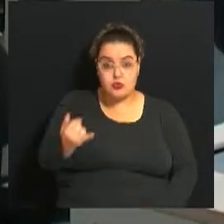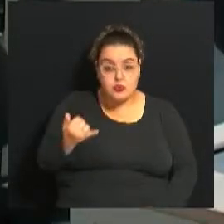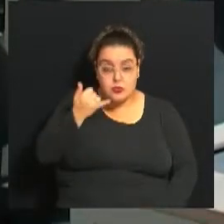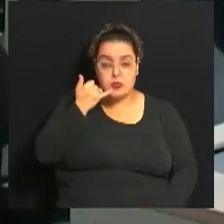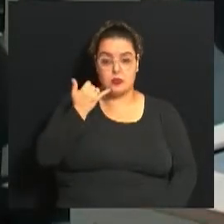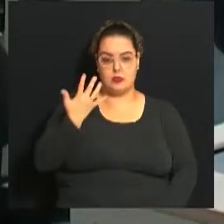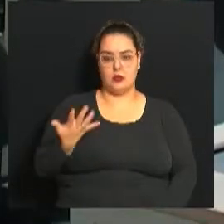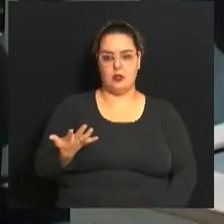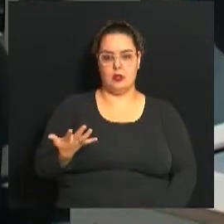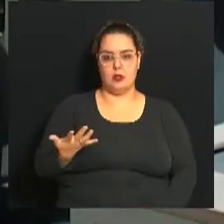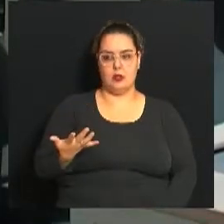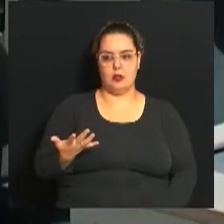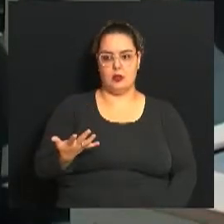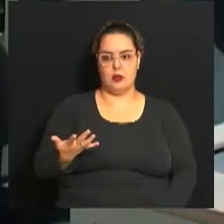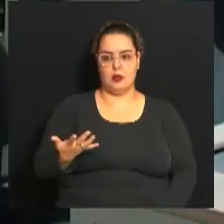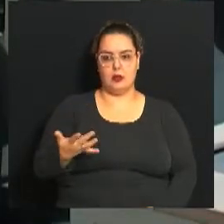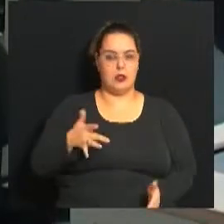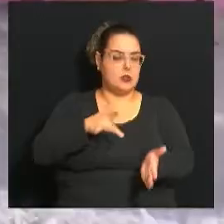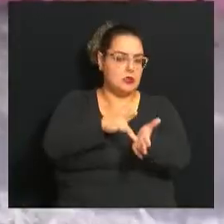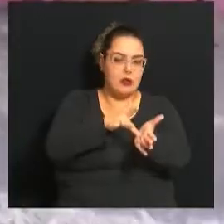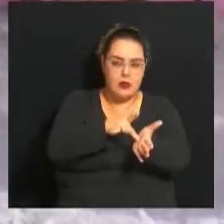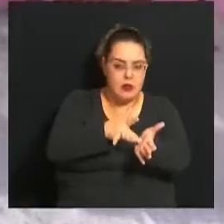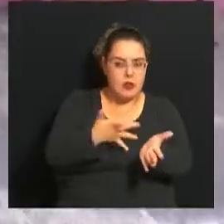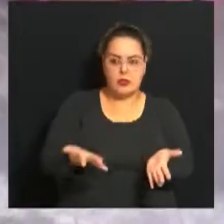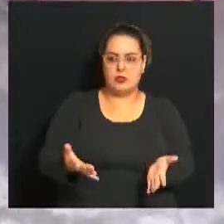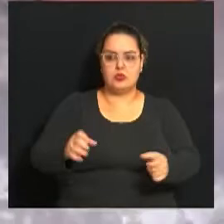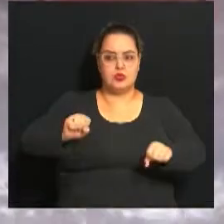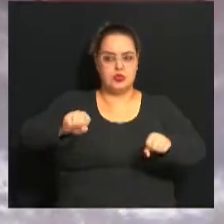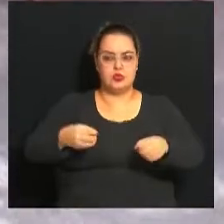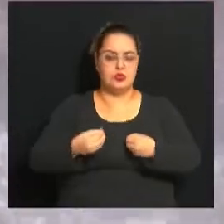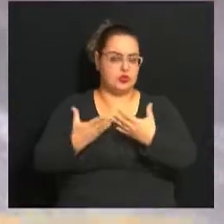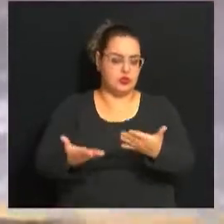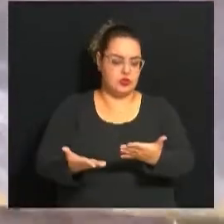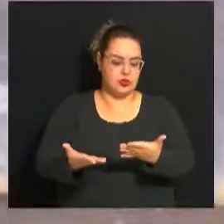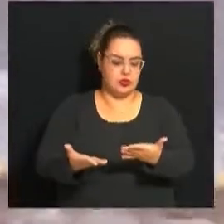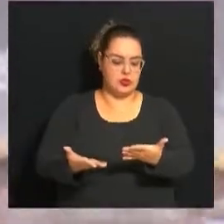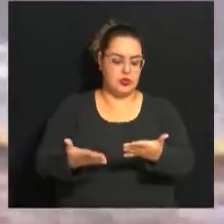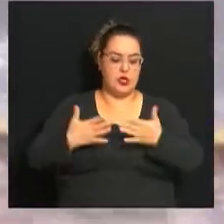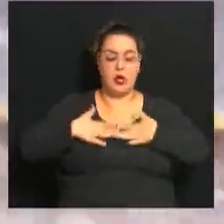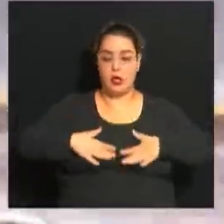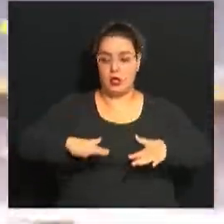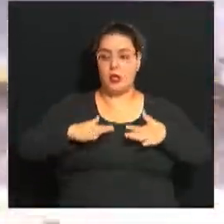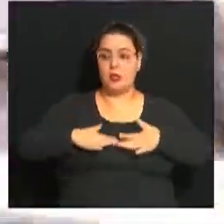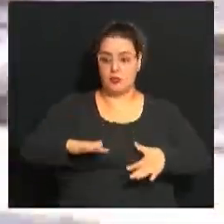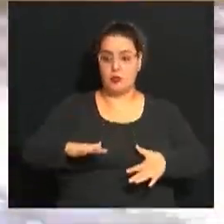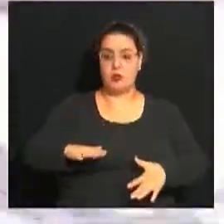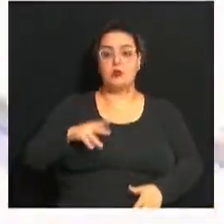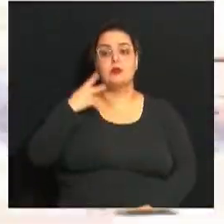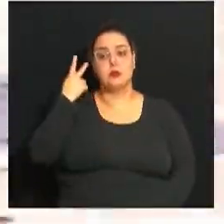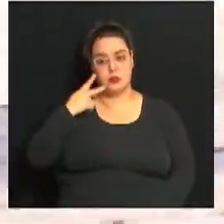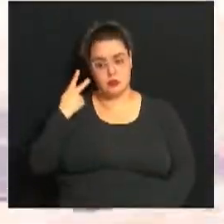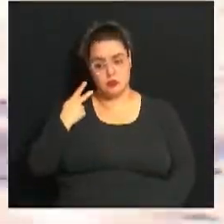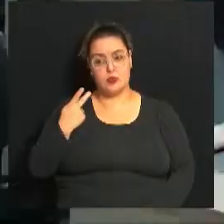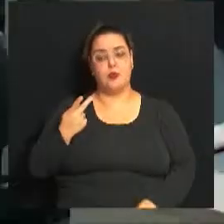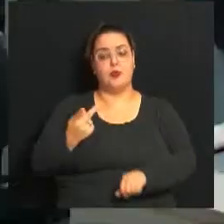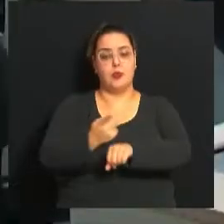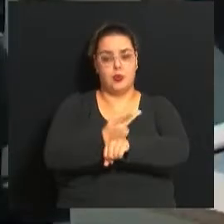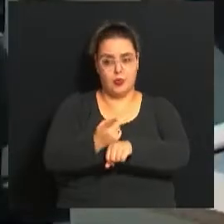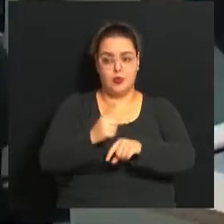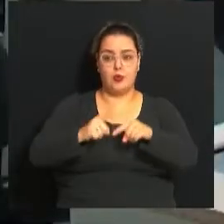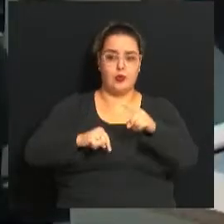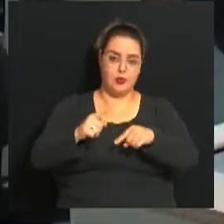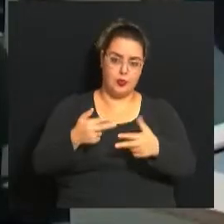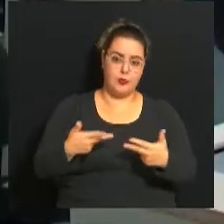Que estava disfarçado de entregador. A tranquilidade é um ponto que os parlamentares buscam com a matéria. Isso